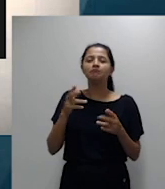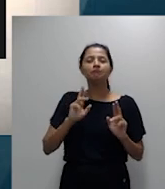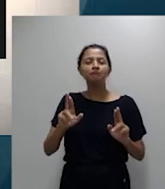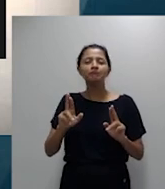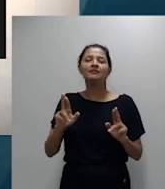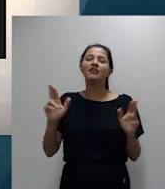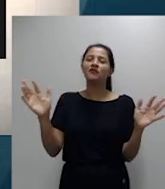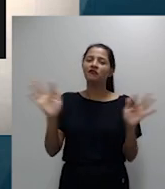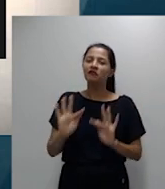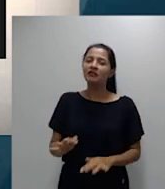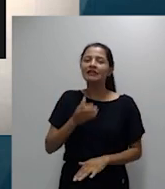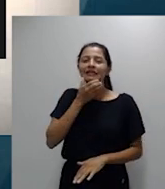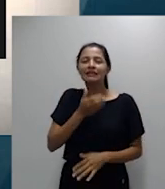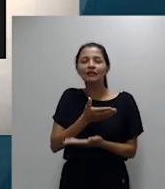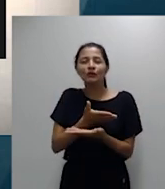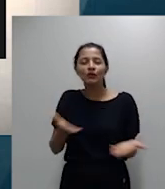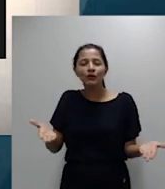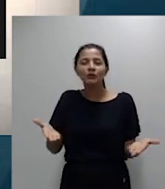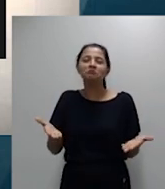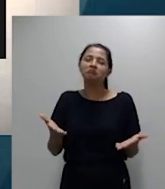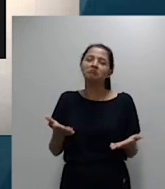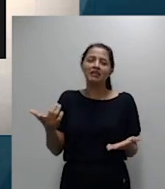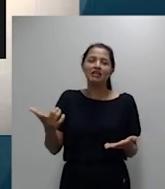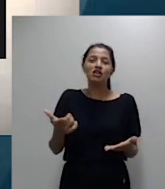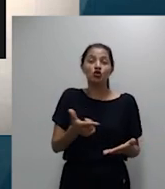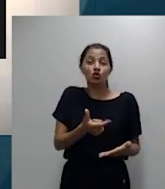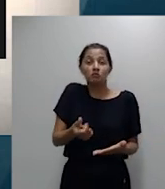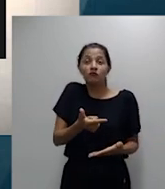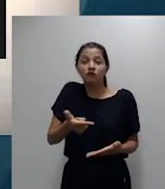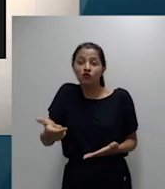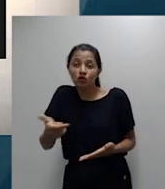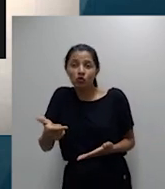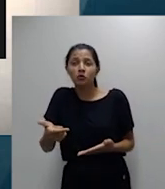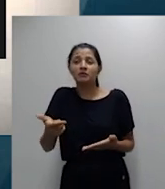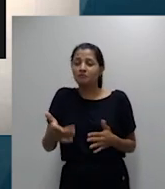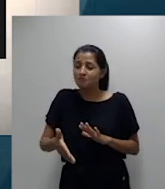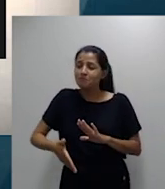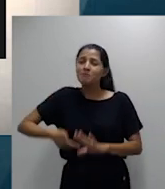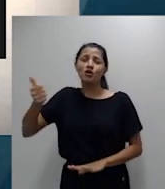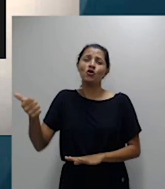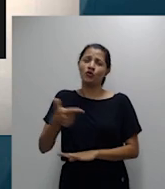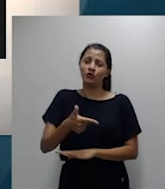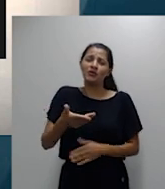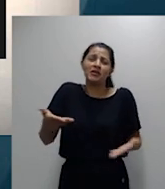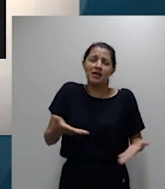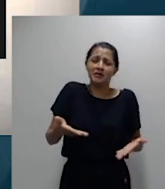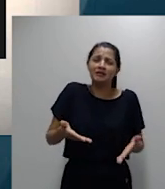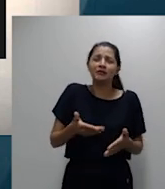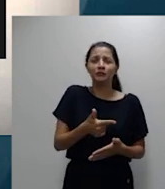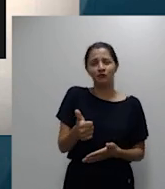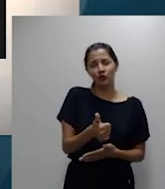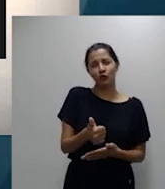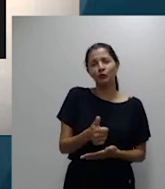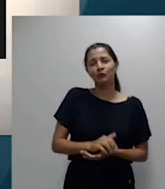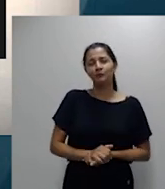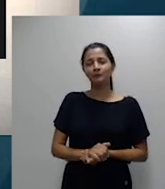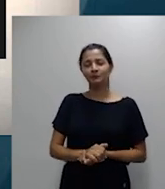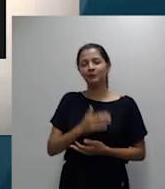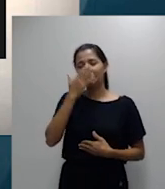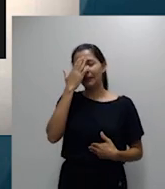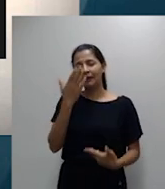para todos e 2022 muito muito melhor do que nós chegamos neste ano Tô ligado